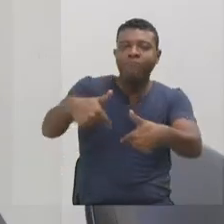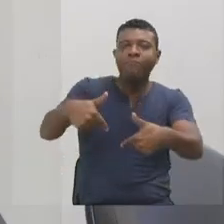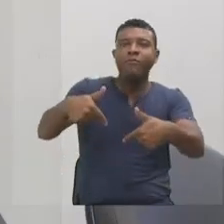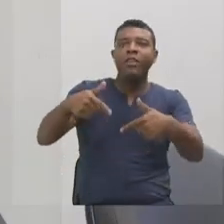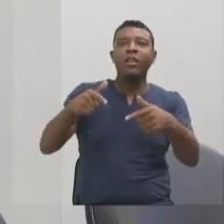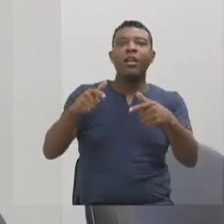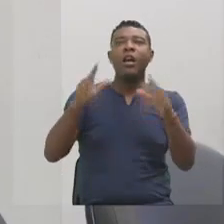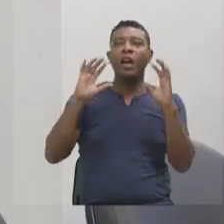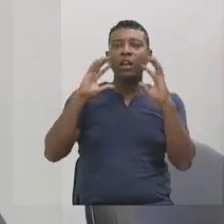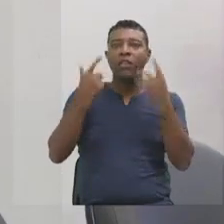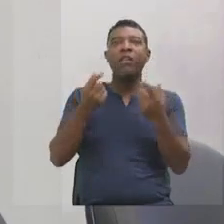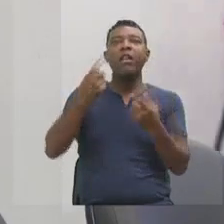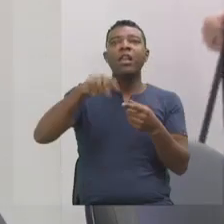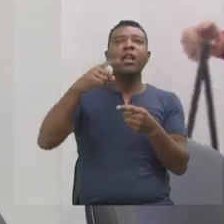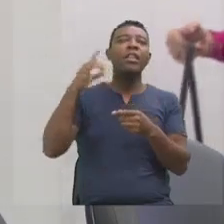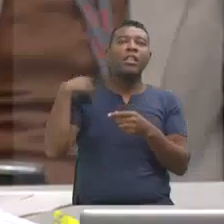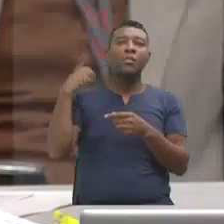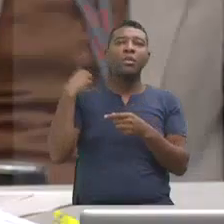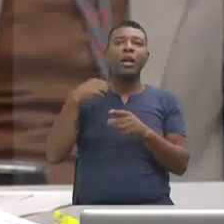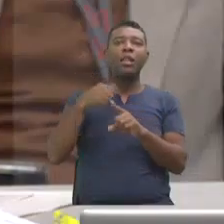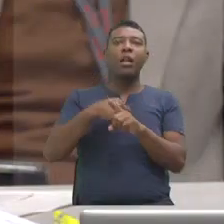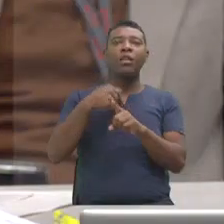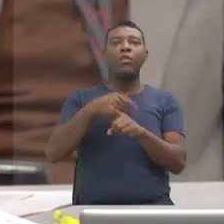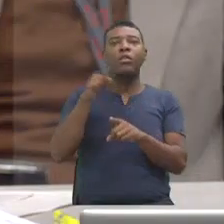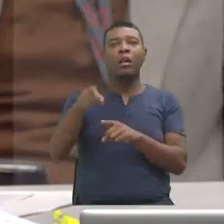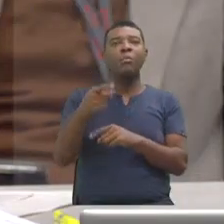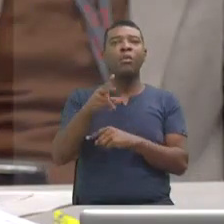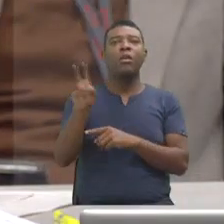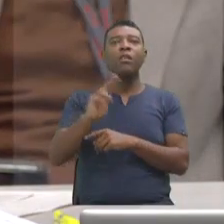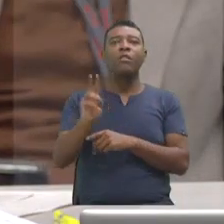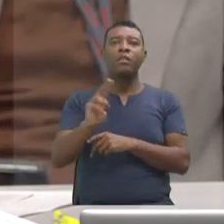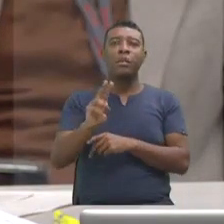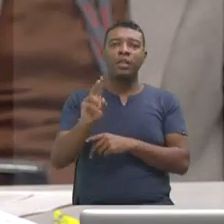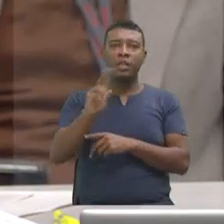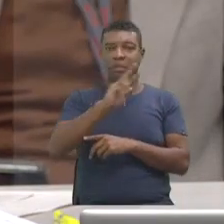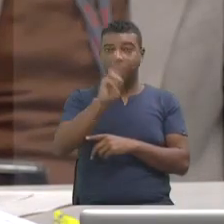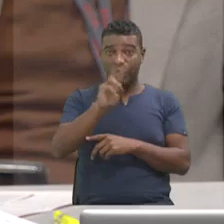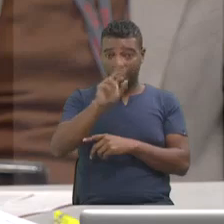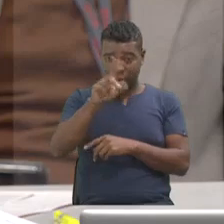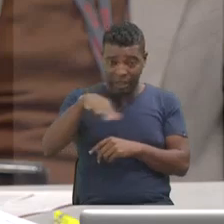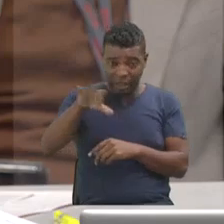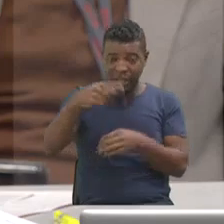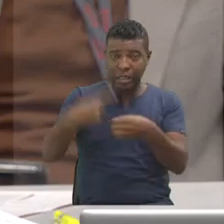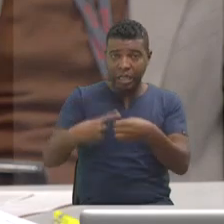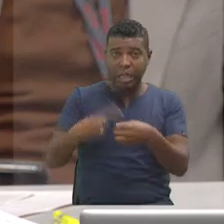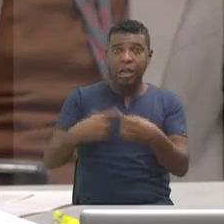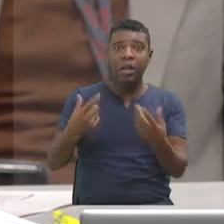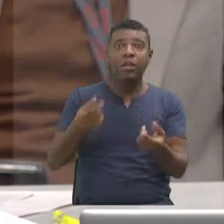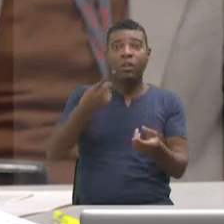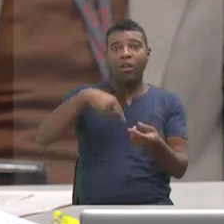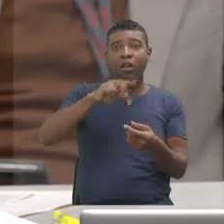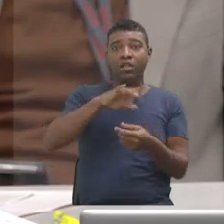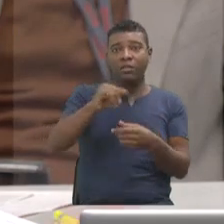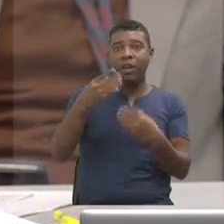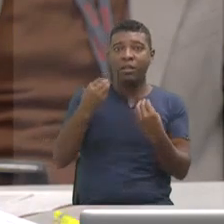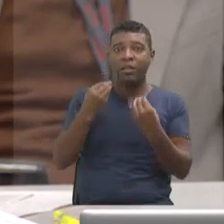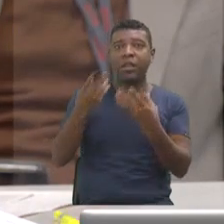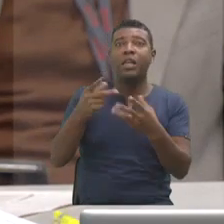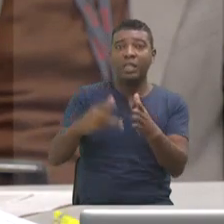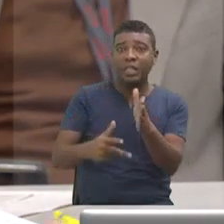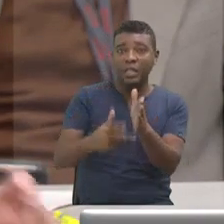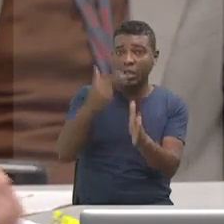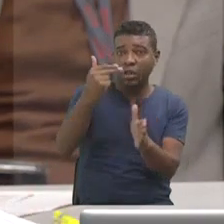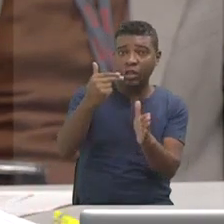ali é povo Vespasiano como você vem trazendo e nós vamos garantir que toda cirurgia